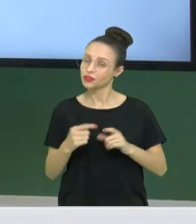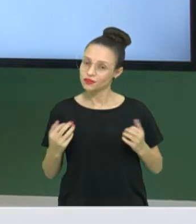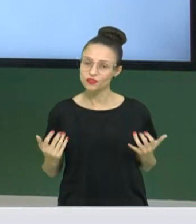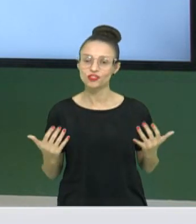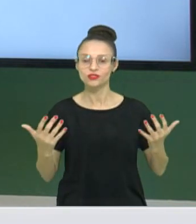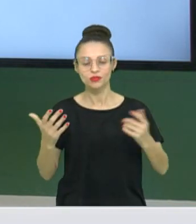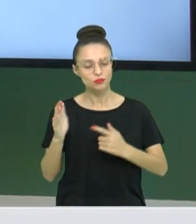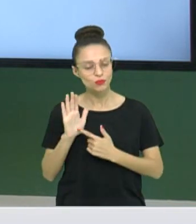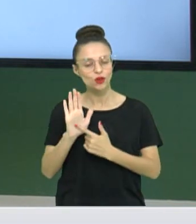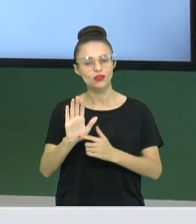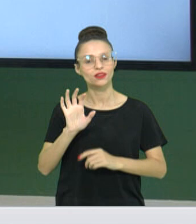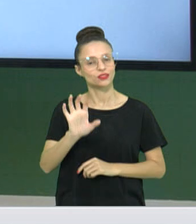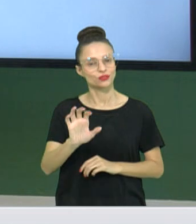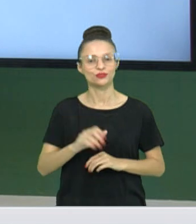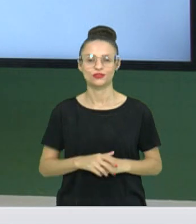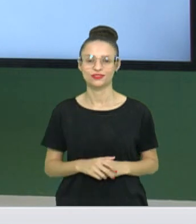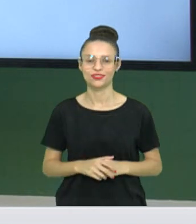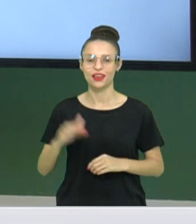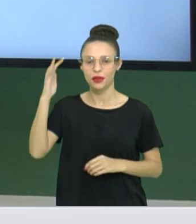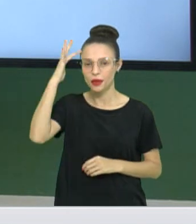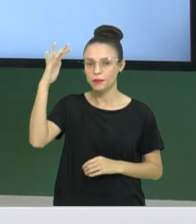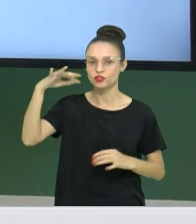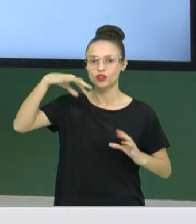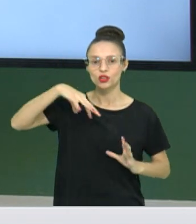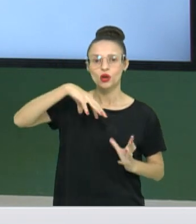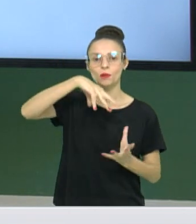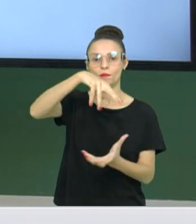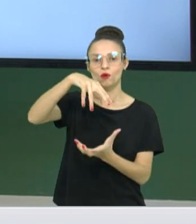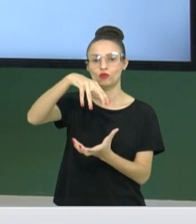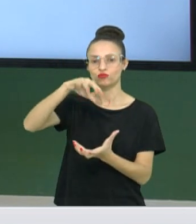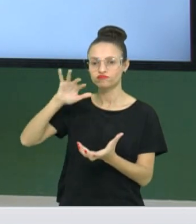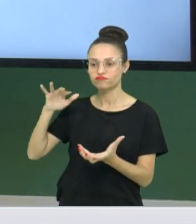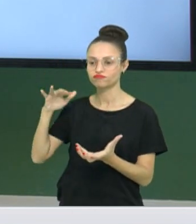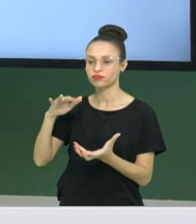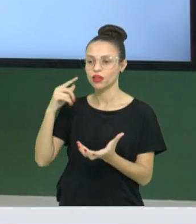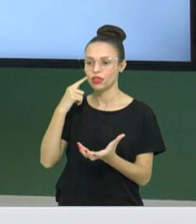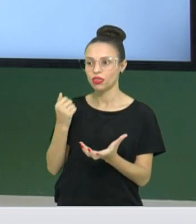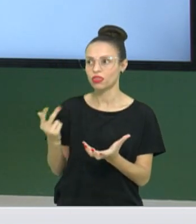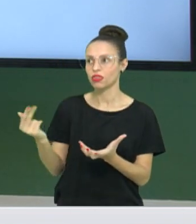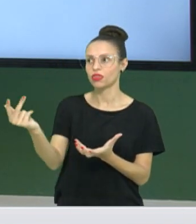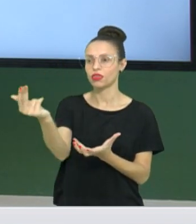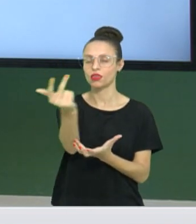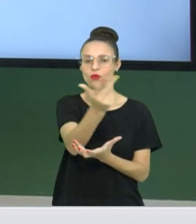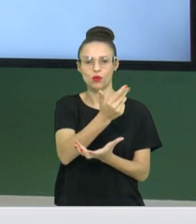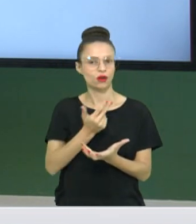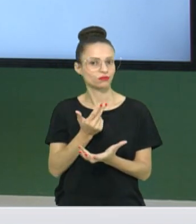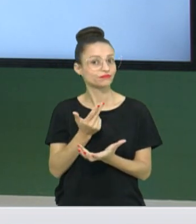está mostrando isso. Imaginem se o mundo inteiro tivesse a mesma vegetação.